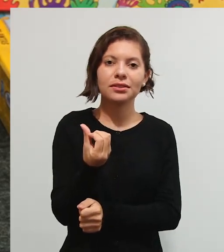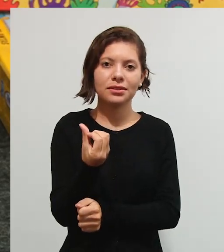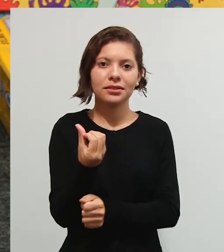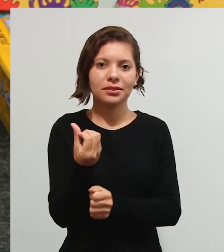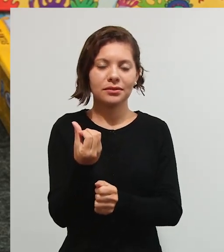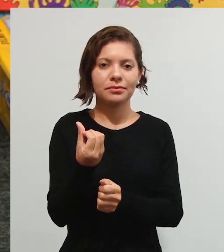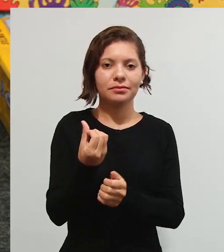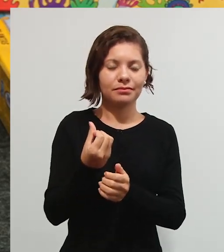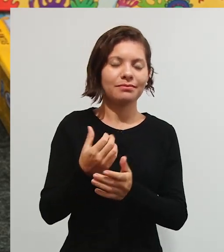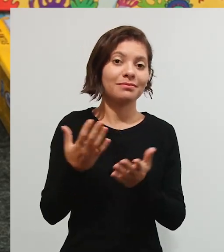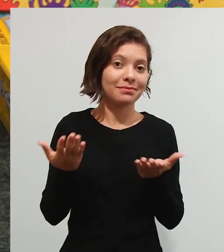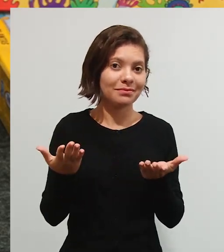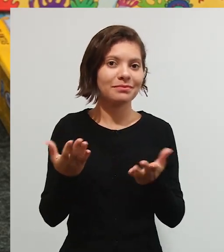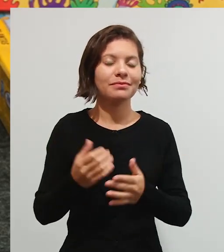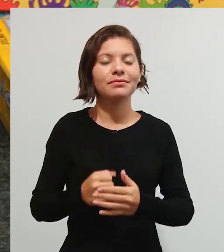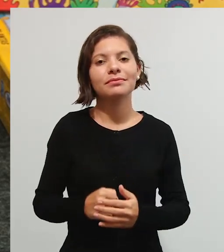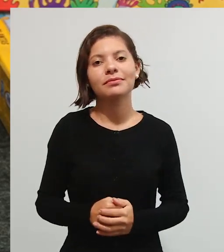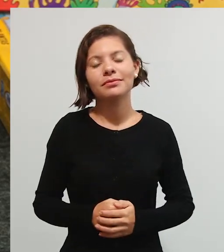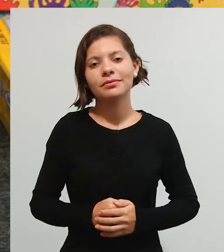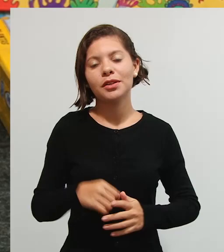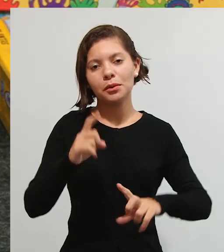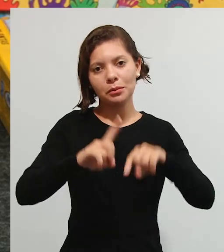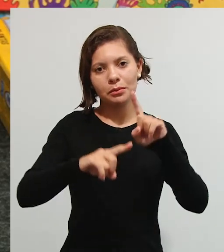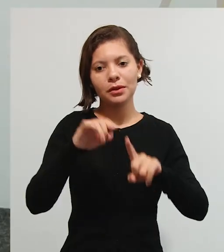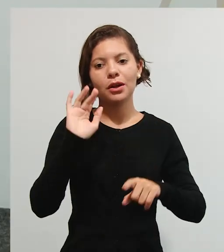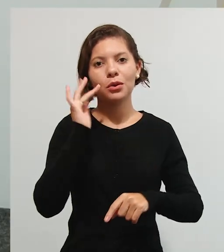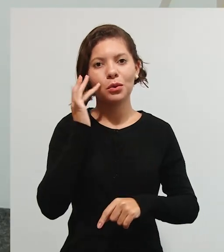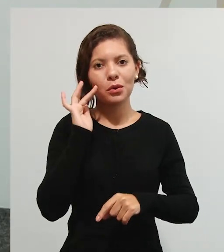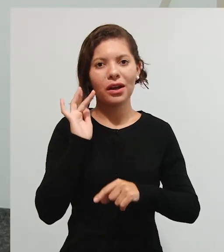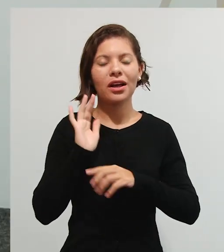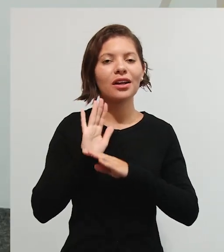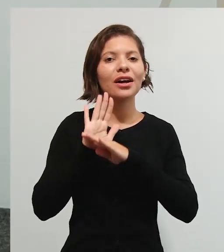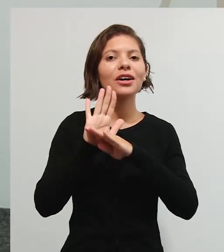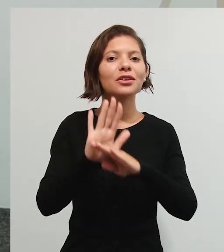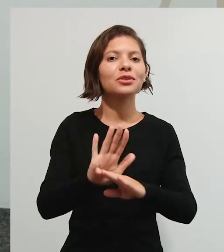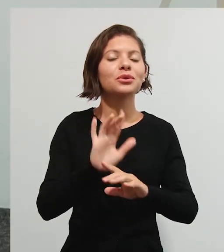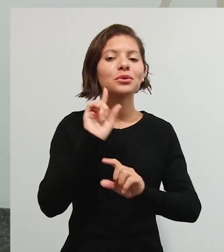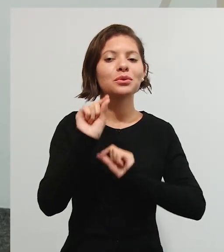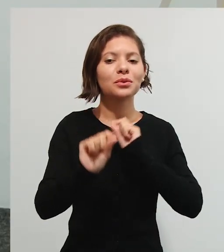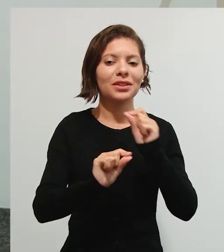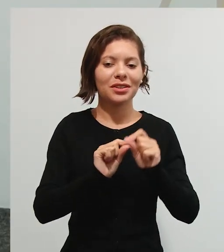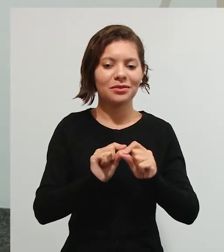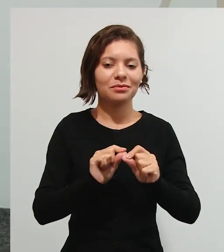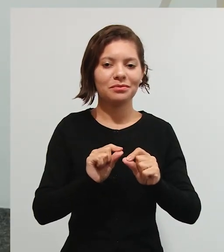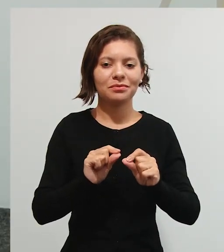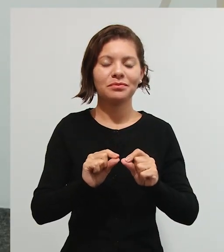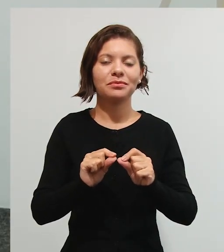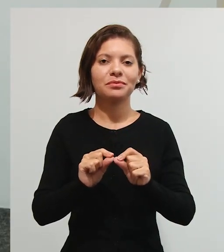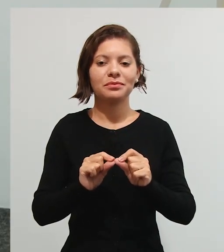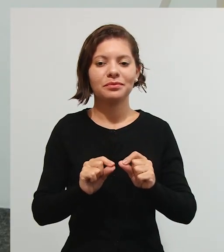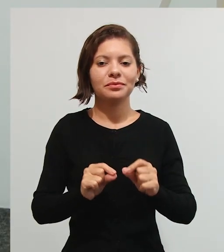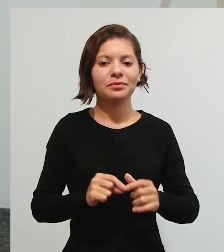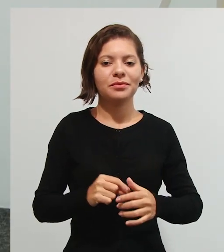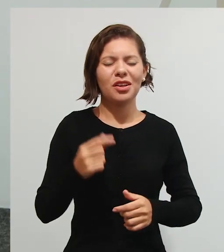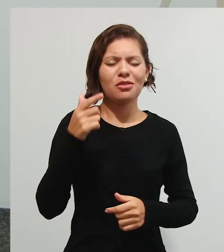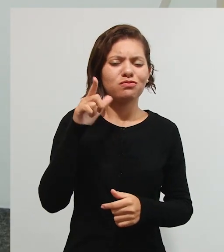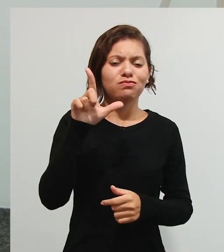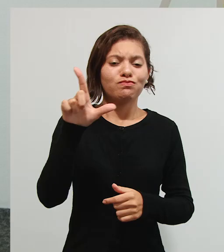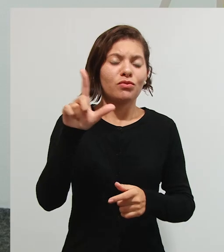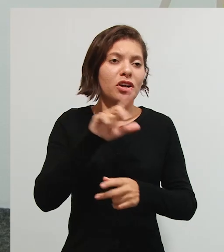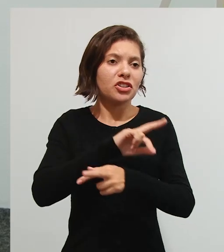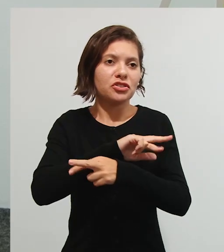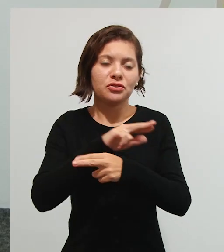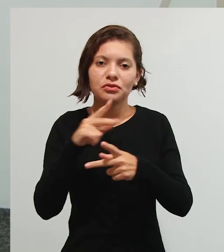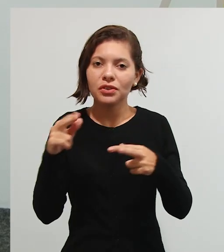mais separadamente. Então, o material dourado, ele permite, dentre essas que estão sendo explanadas aqui, outras